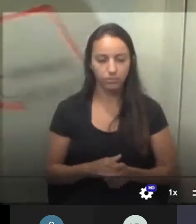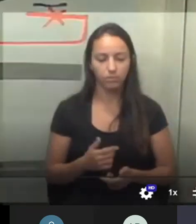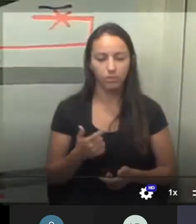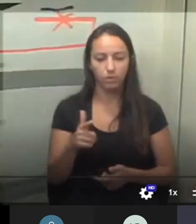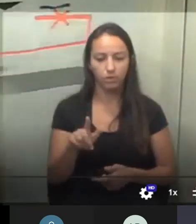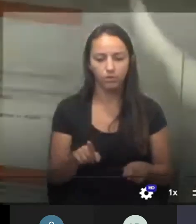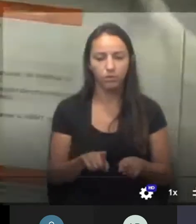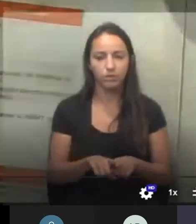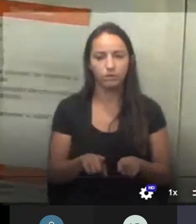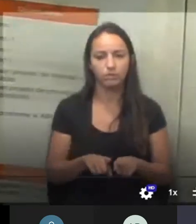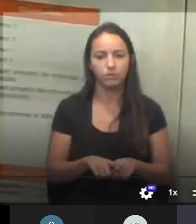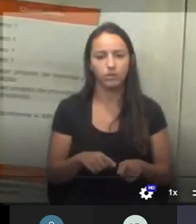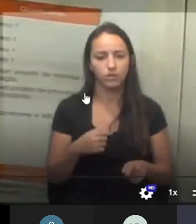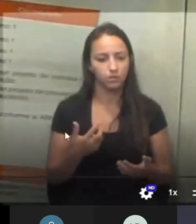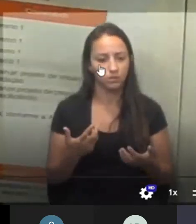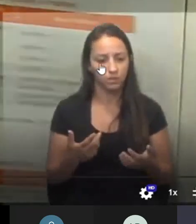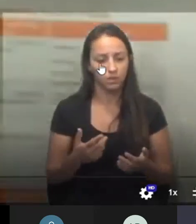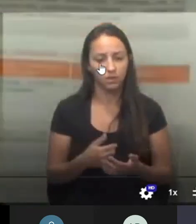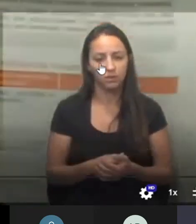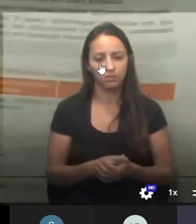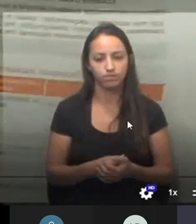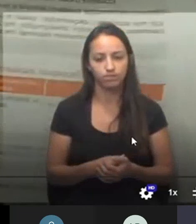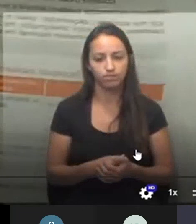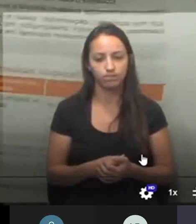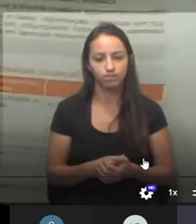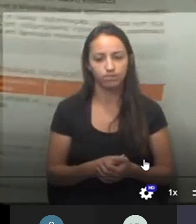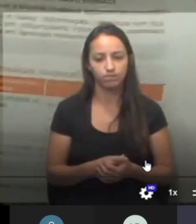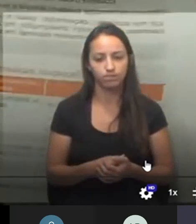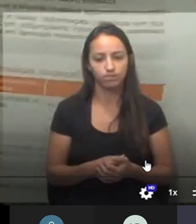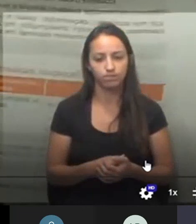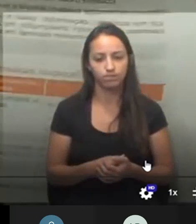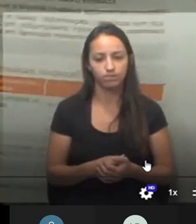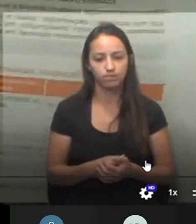Tem uma outra, sobre o...